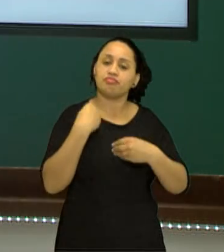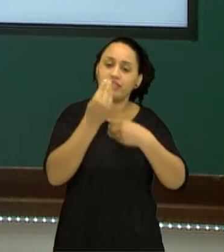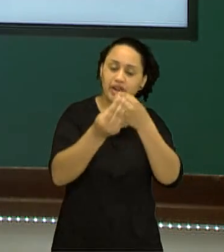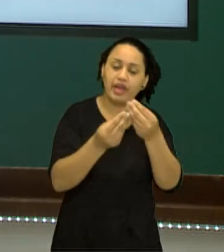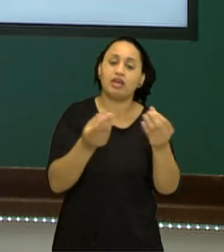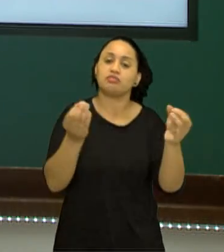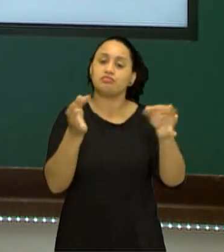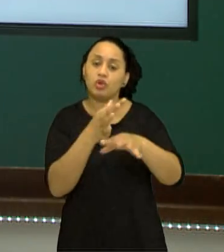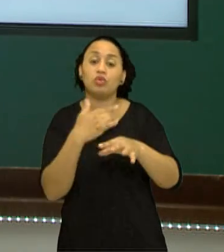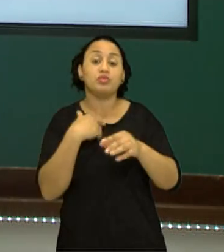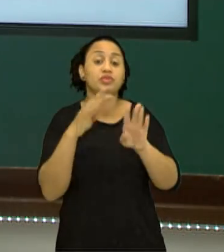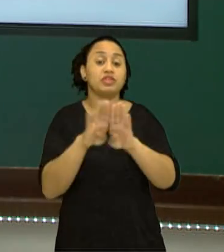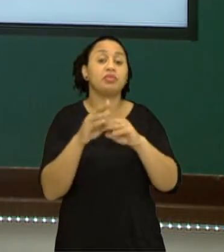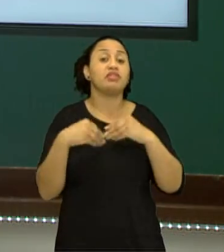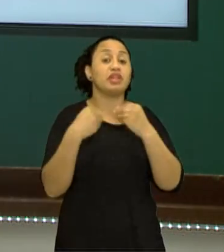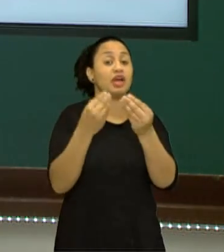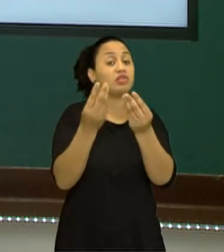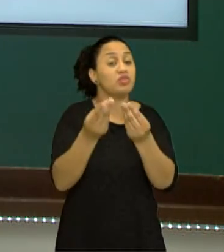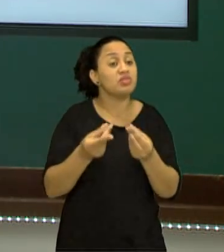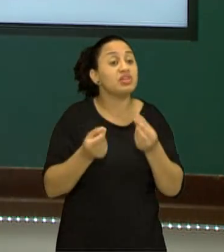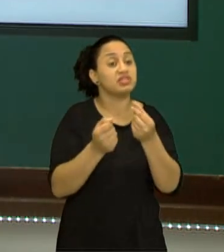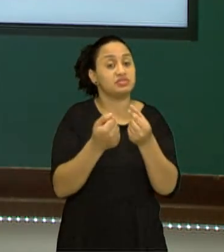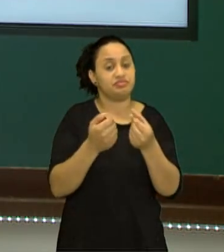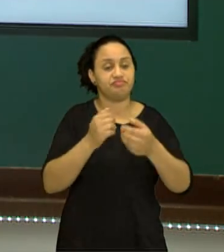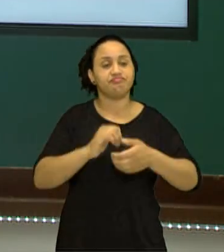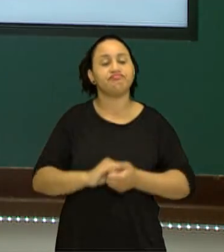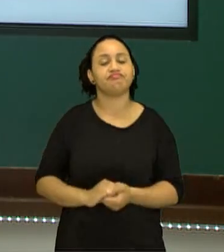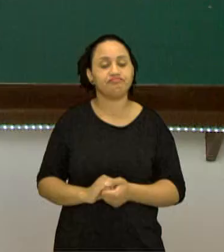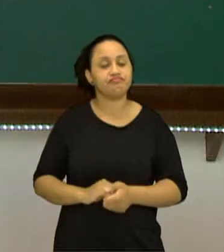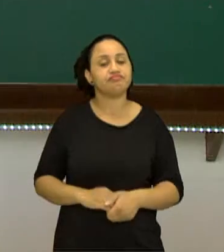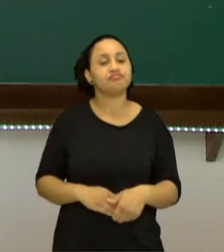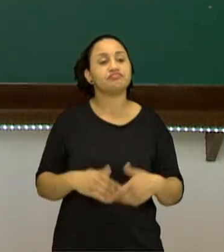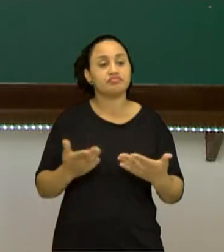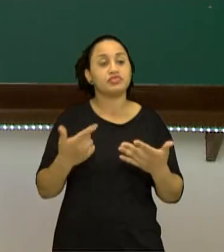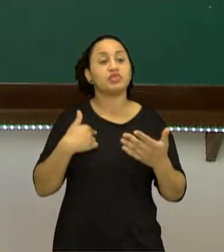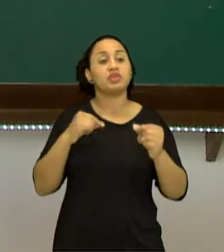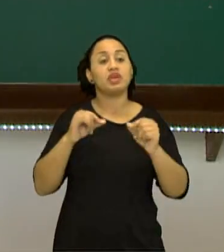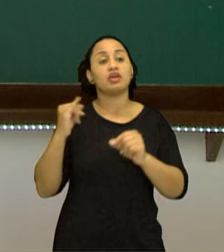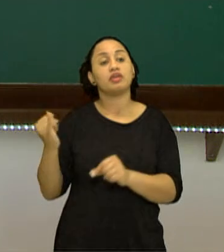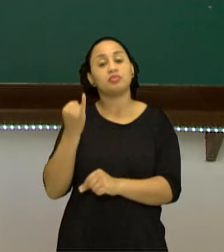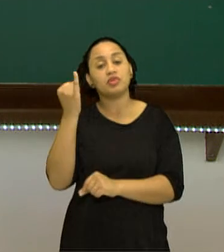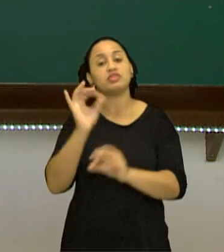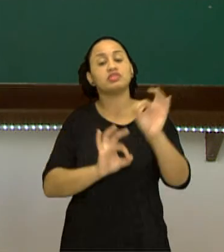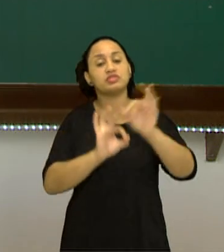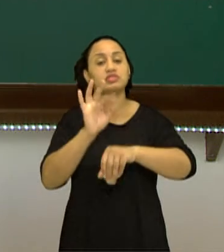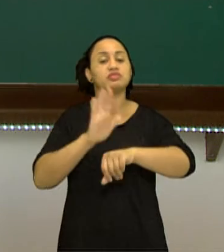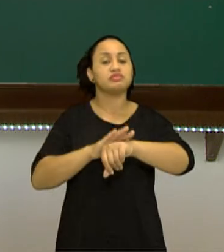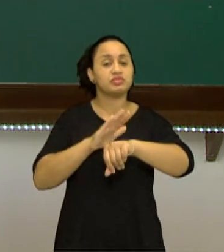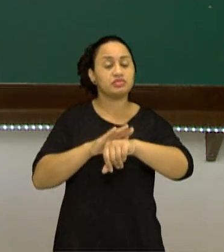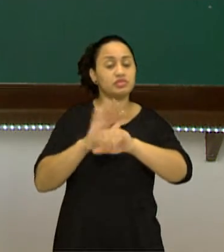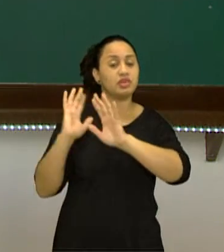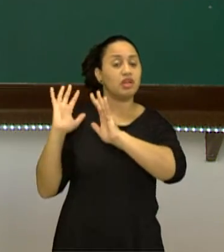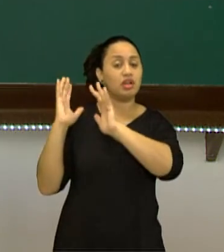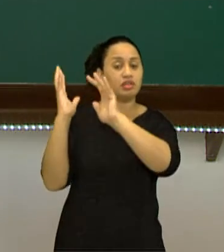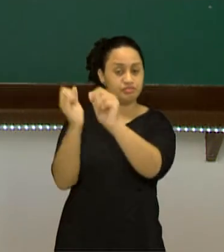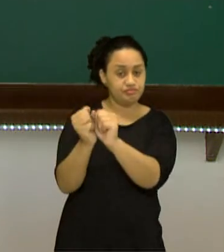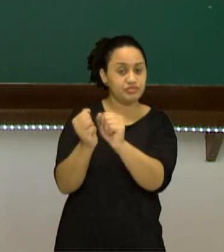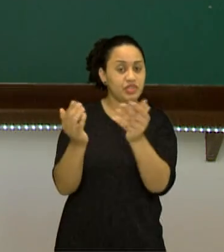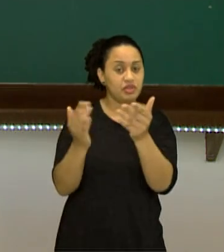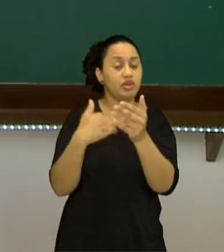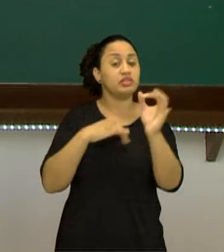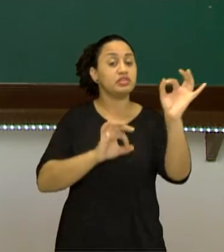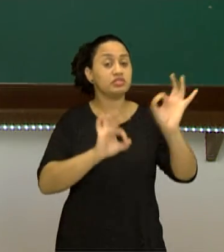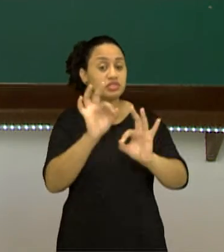e vamos entregar com qualidade. Galera, a importância da gestão do tempo, fazendo uma retomada, né? A gente